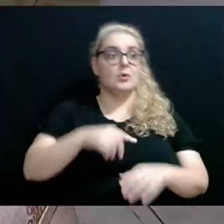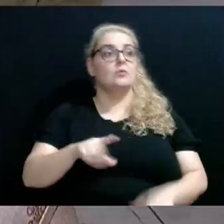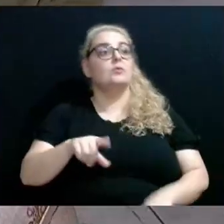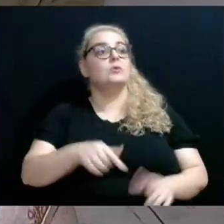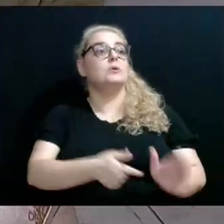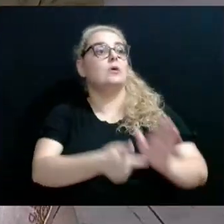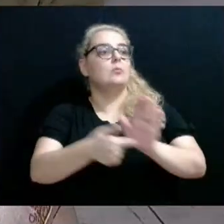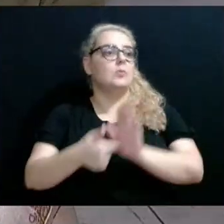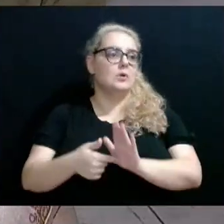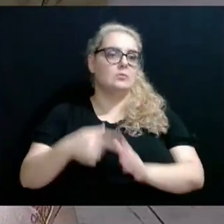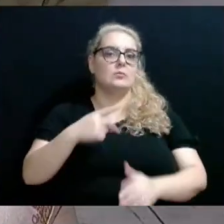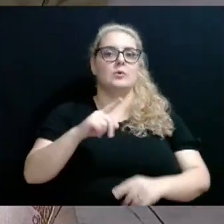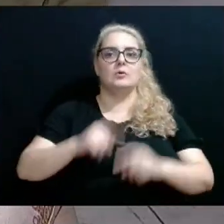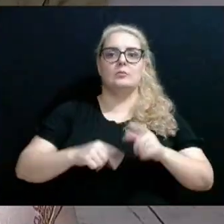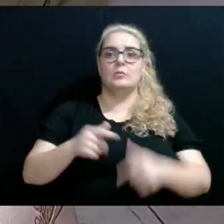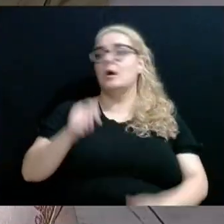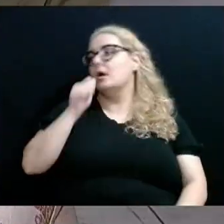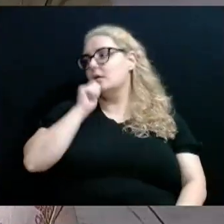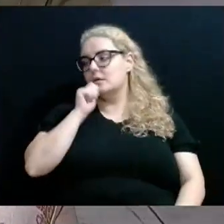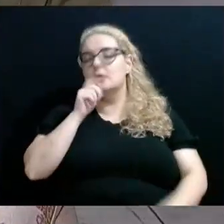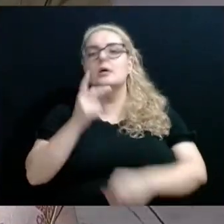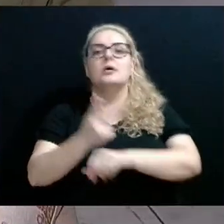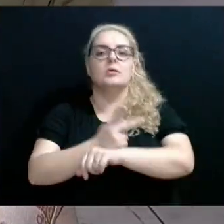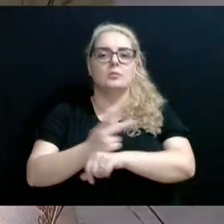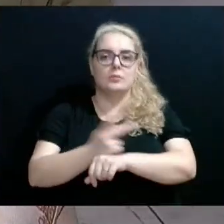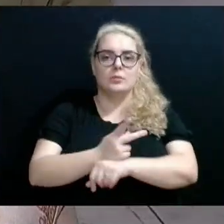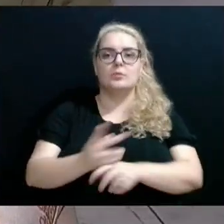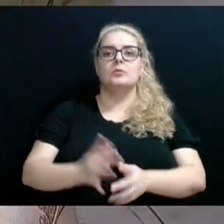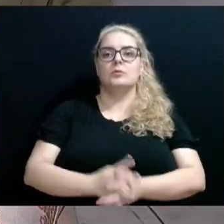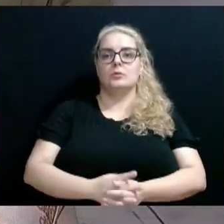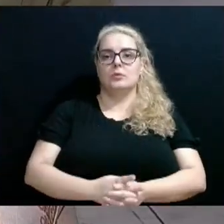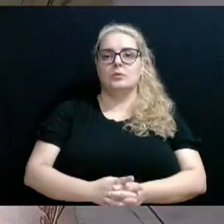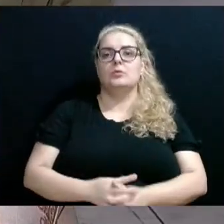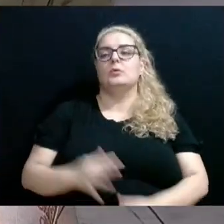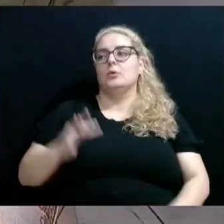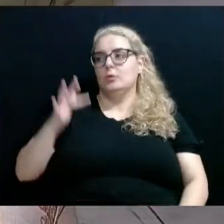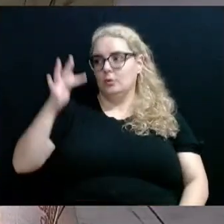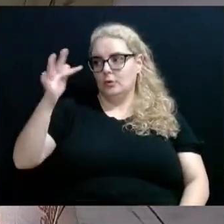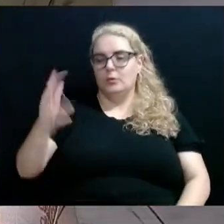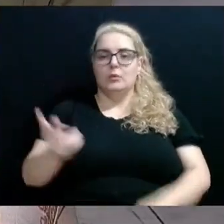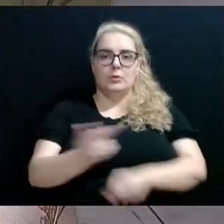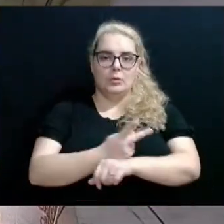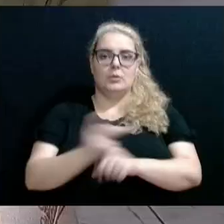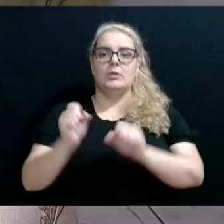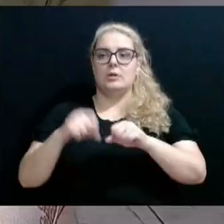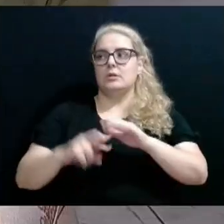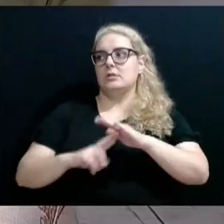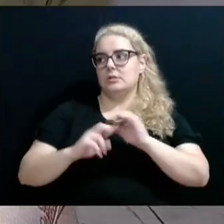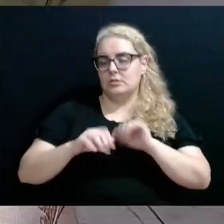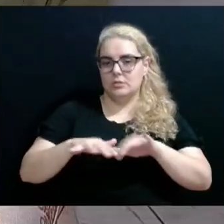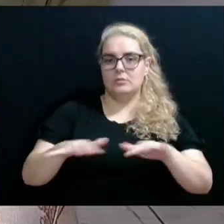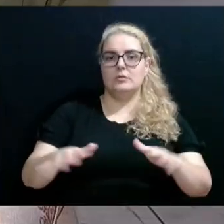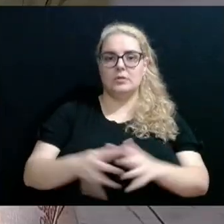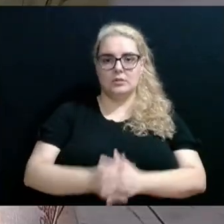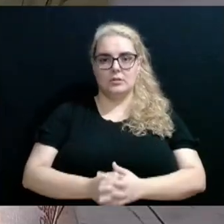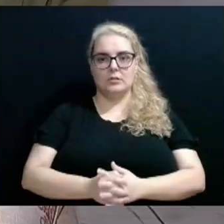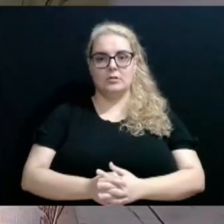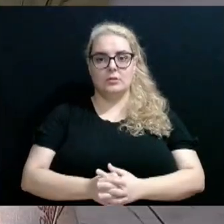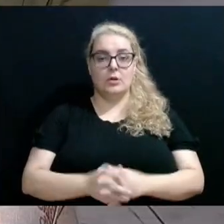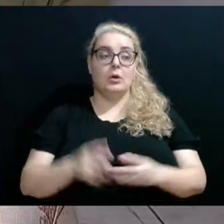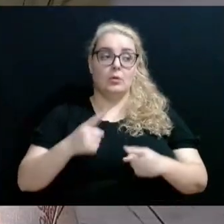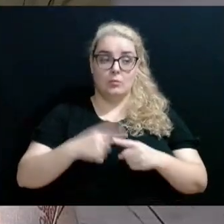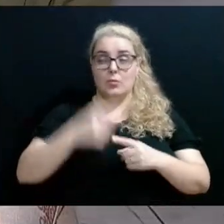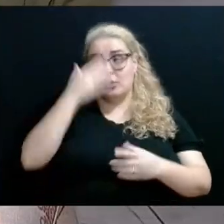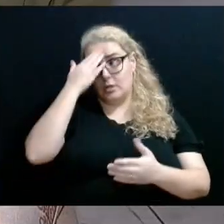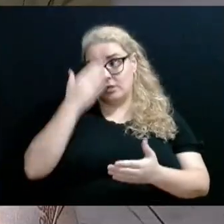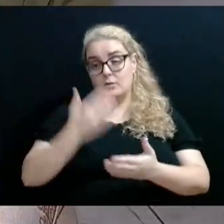produtos? Ainda não, procuro. Eu procuro futuramente ir atrás, sim, de feira, porque eu acredito que